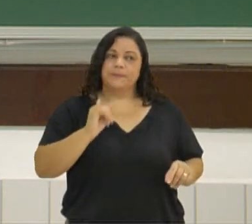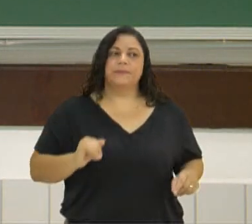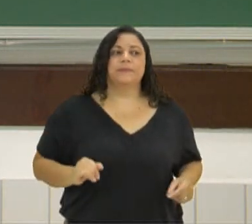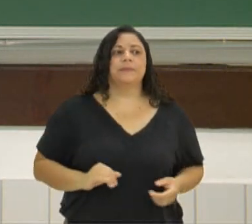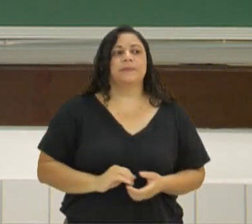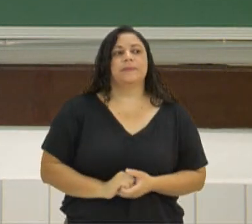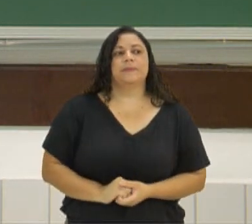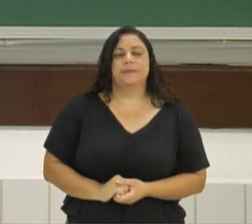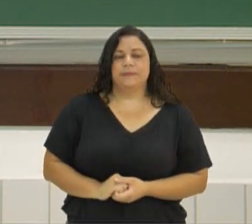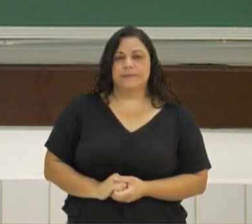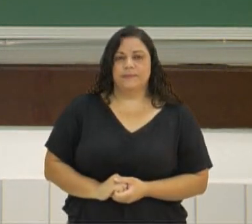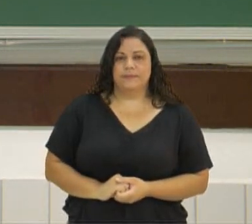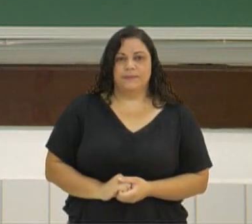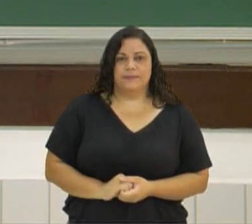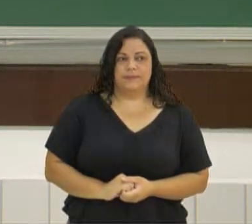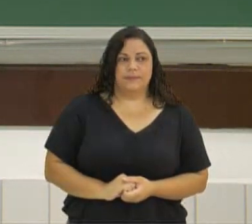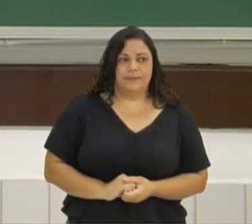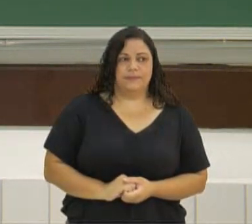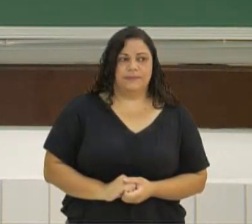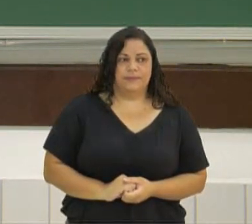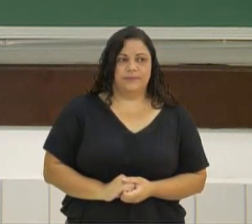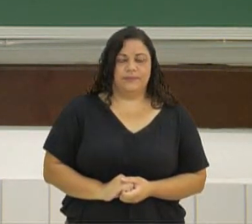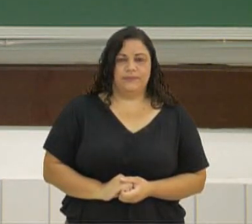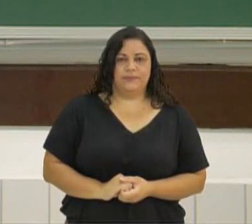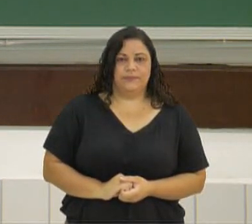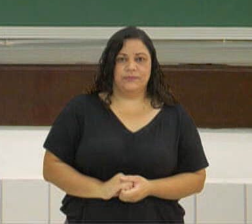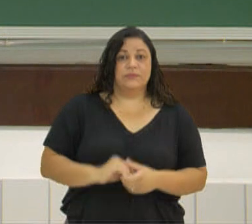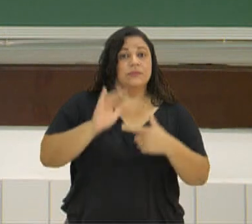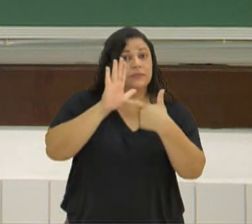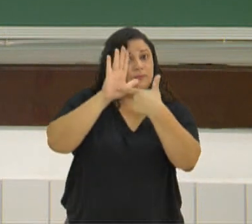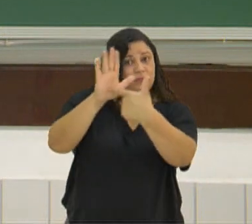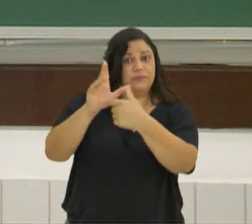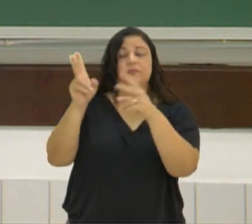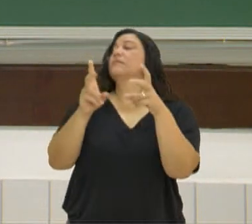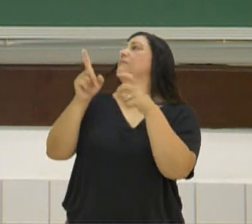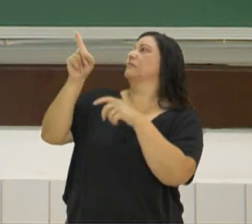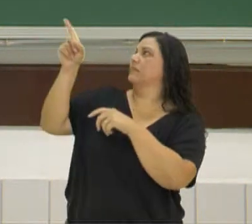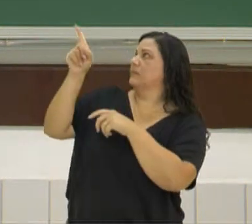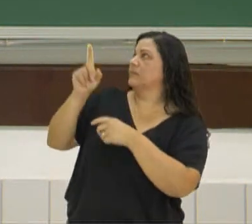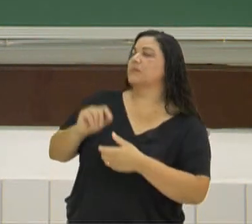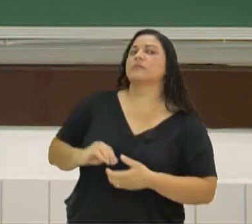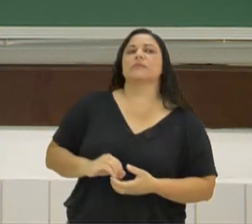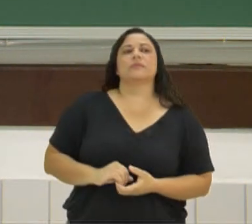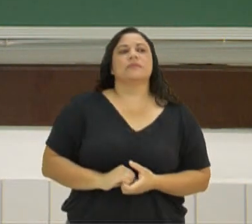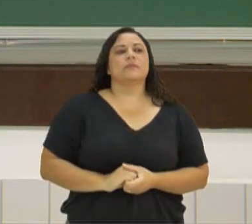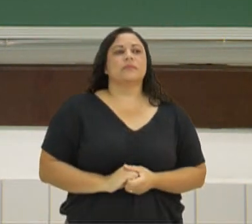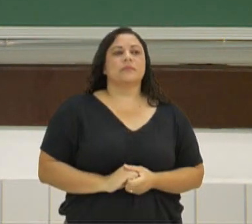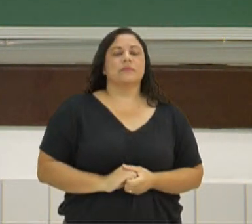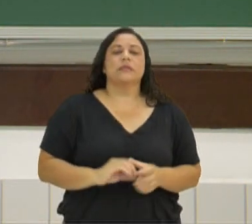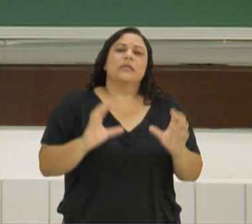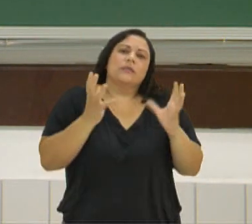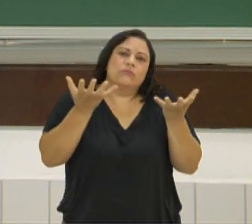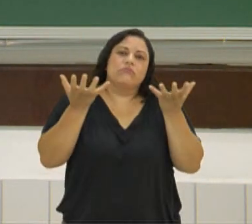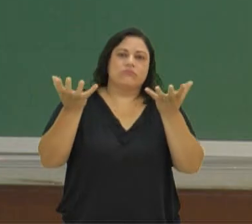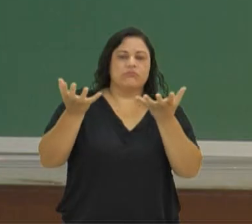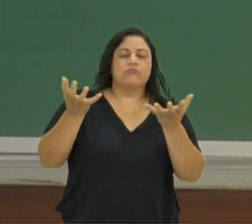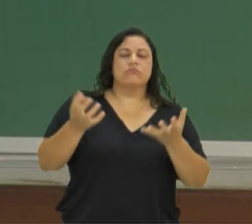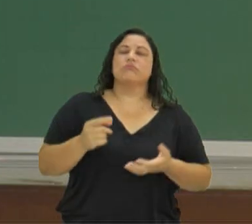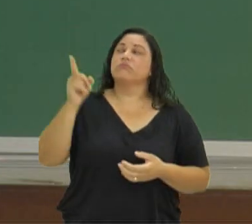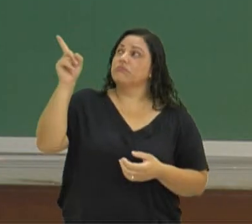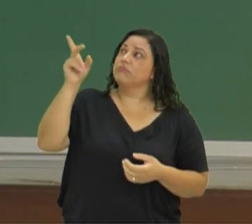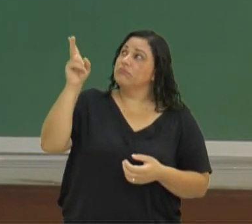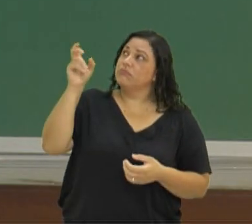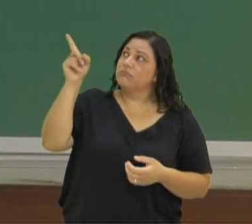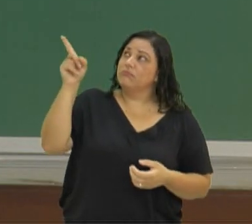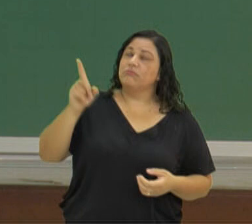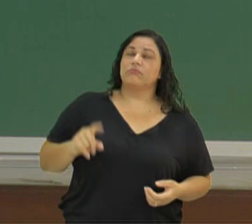eu vou pegar aqui duas damas para começar a explicação. Então, se eu quero colocar uma dama aqui,